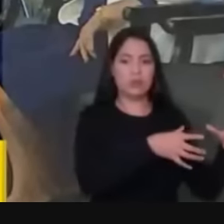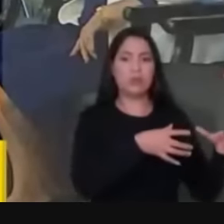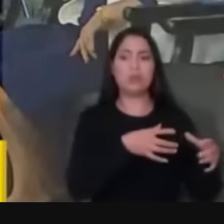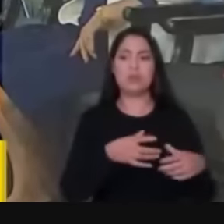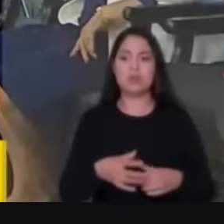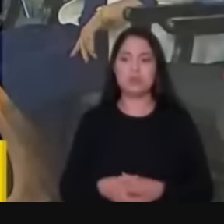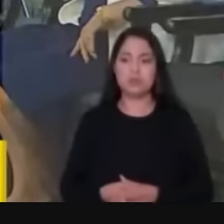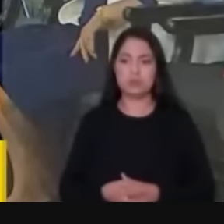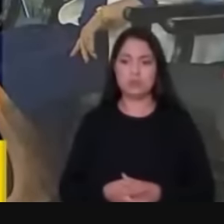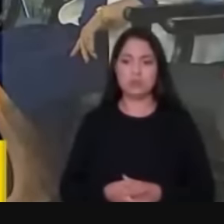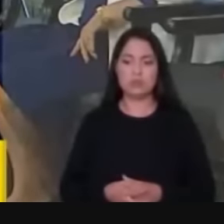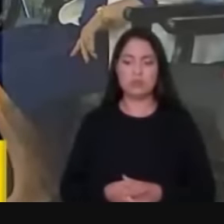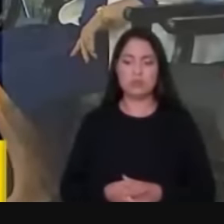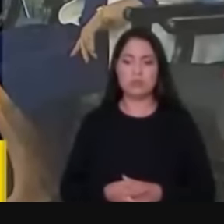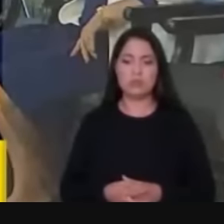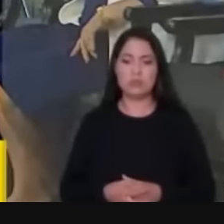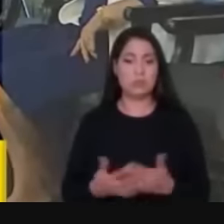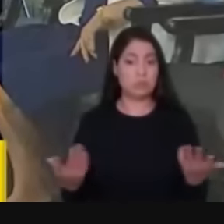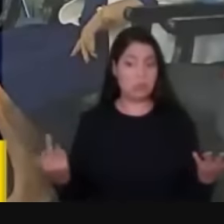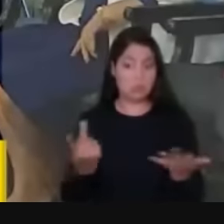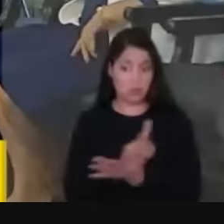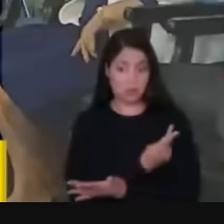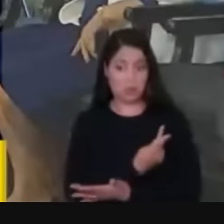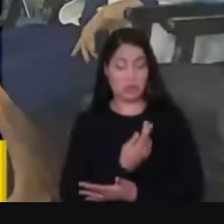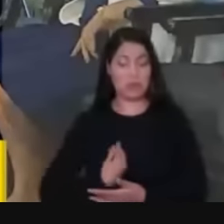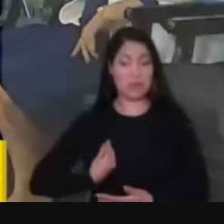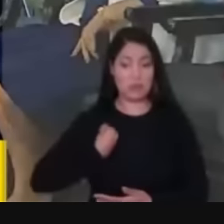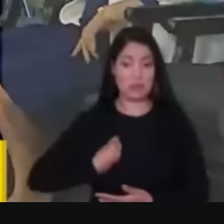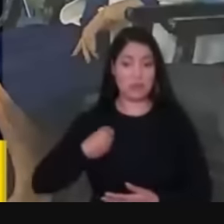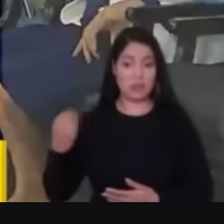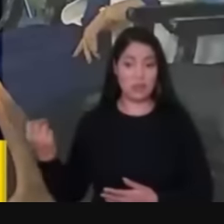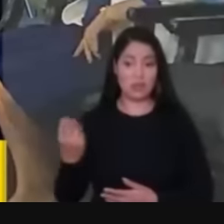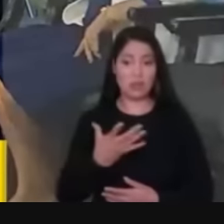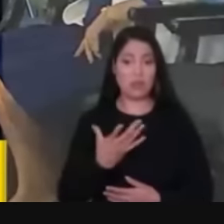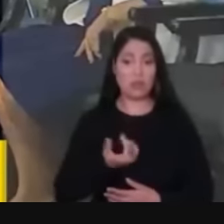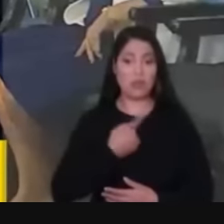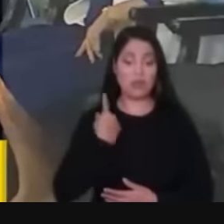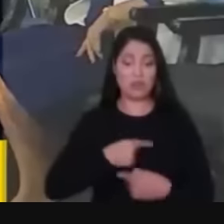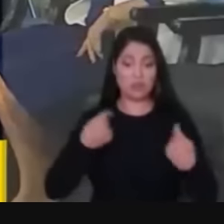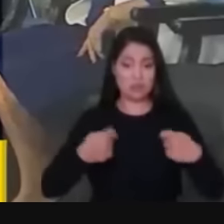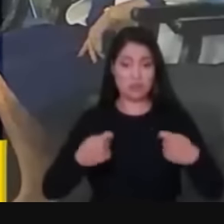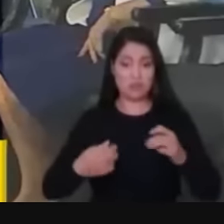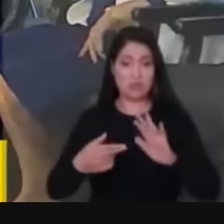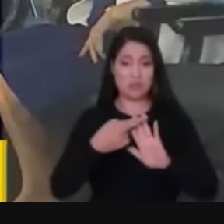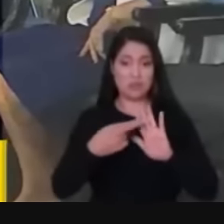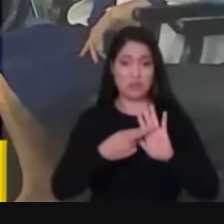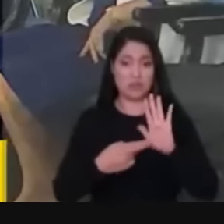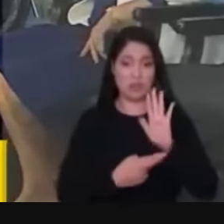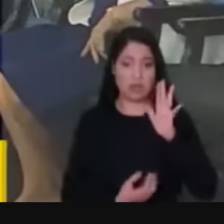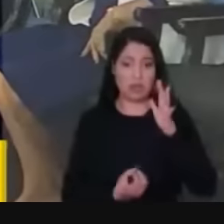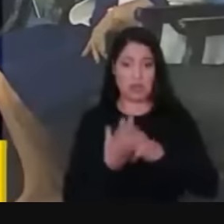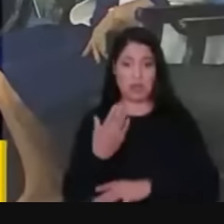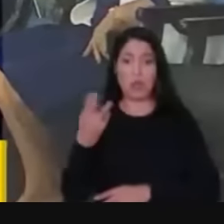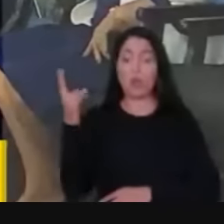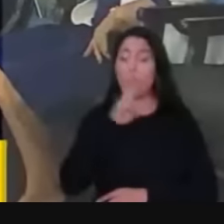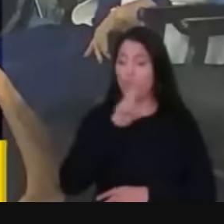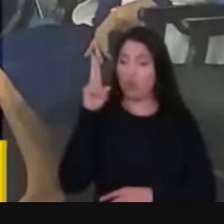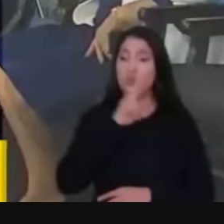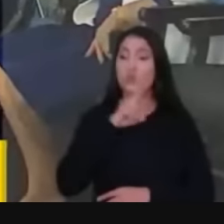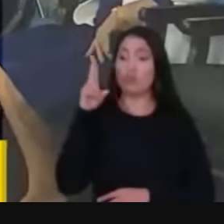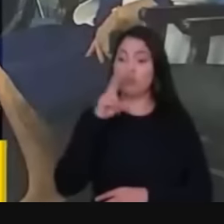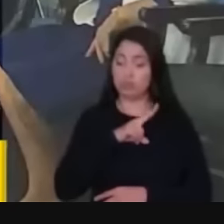extremistas. Essa nova realidade exige a imediata regulamentação e a